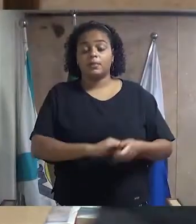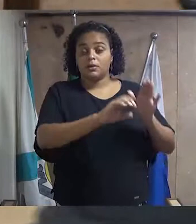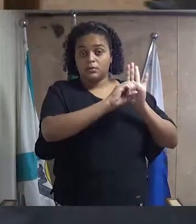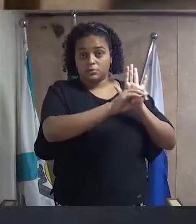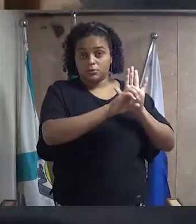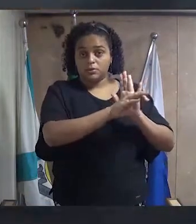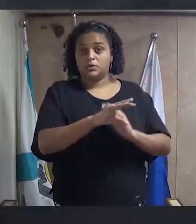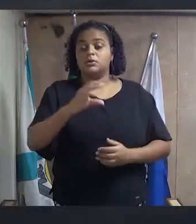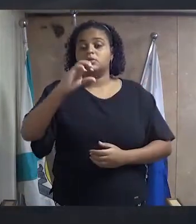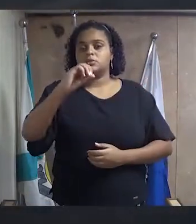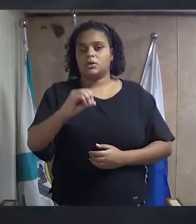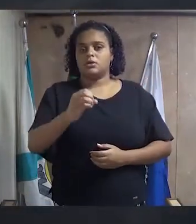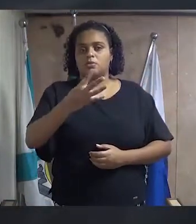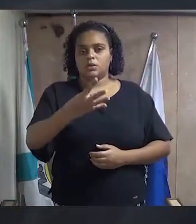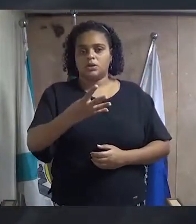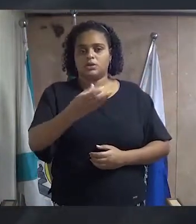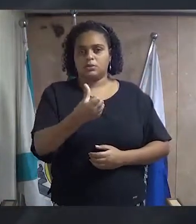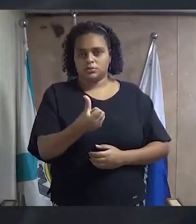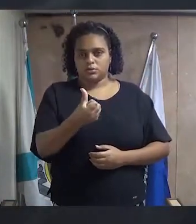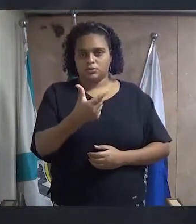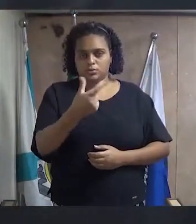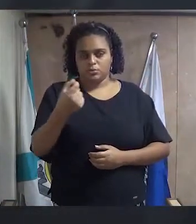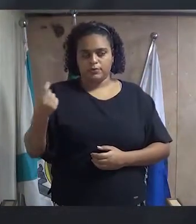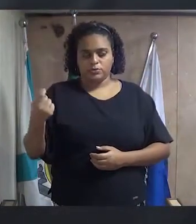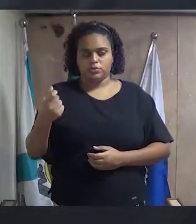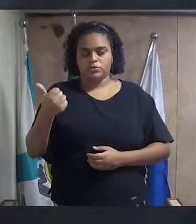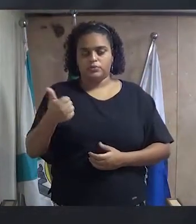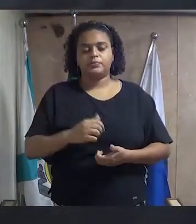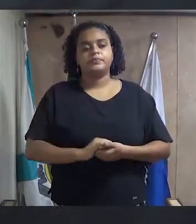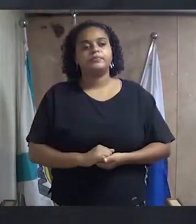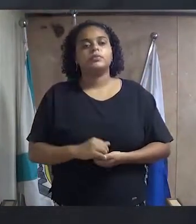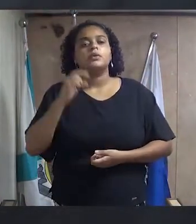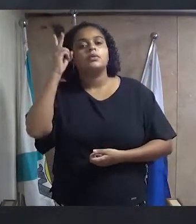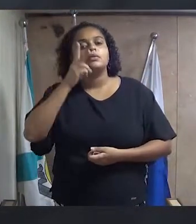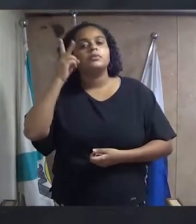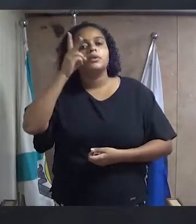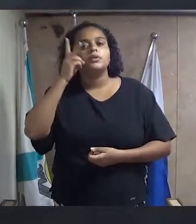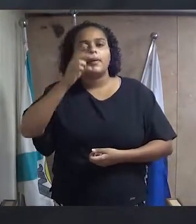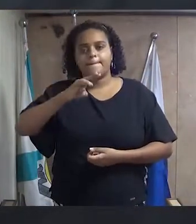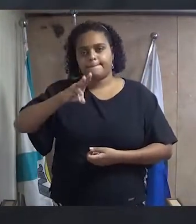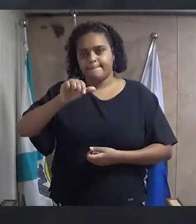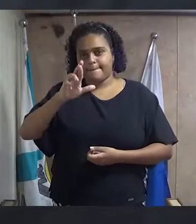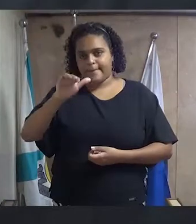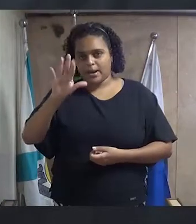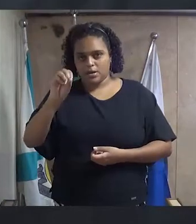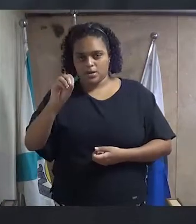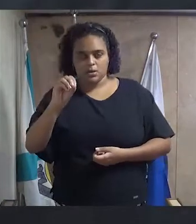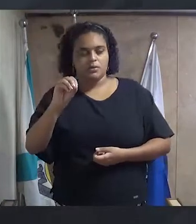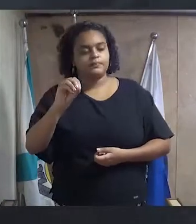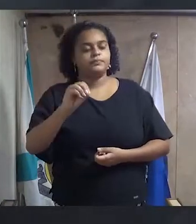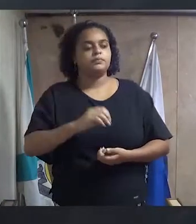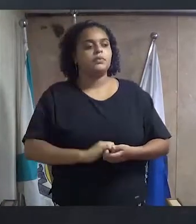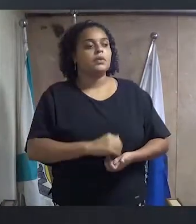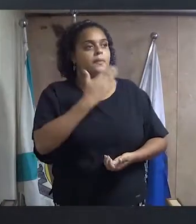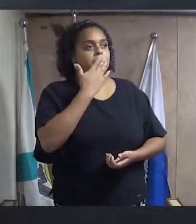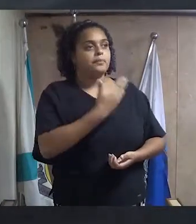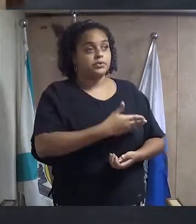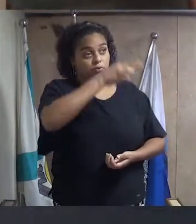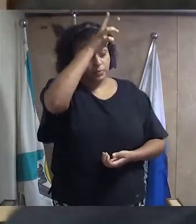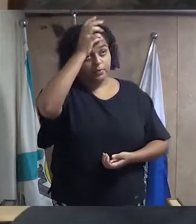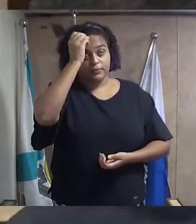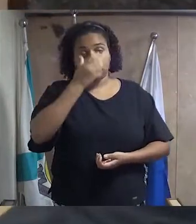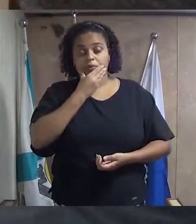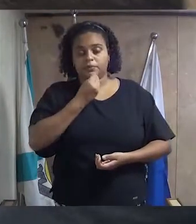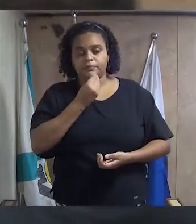Indicação 046 de 2021. Da excelentíssima senhora vereadora Maria Landerleide, solicitando ao senhor